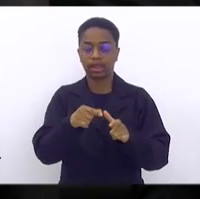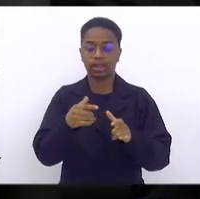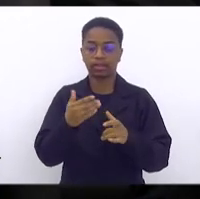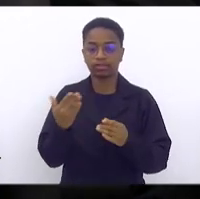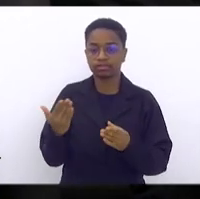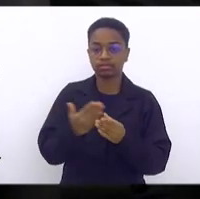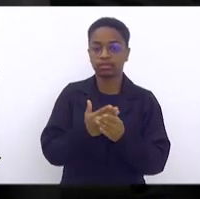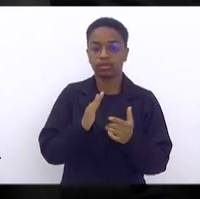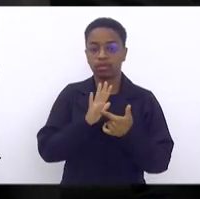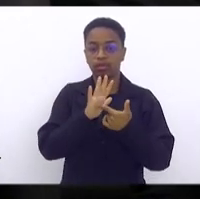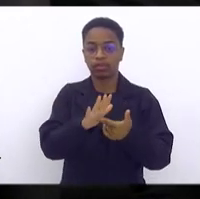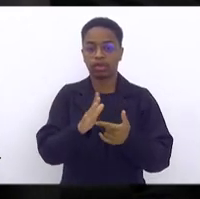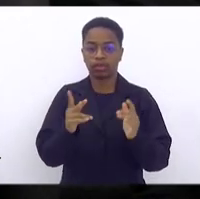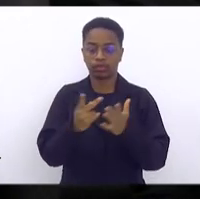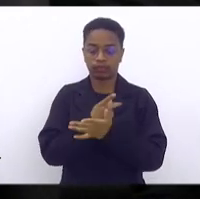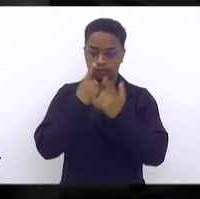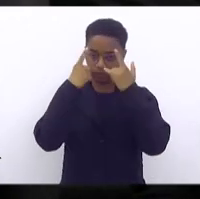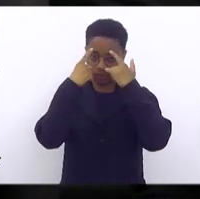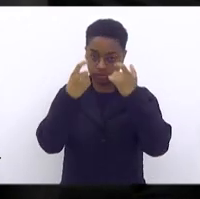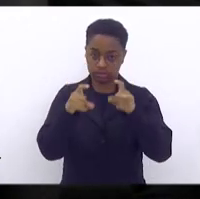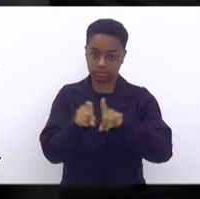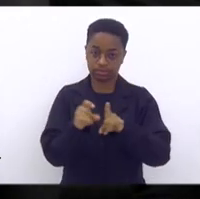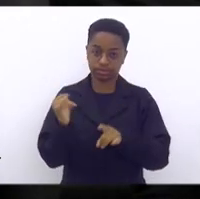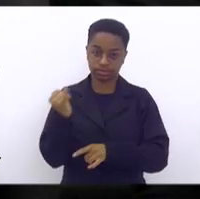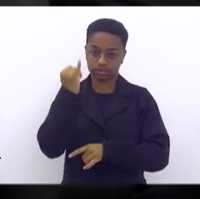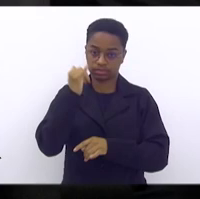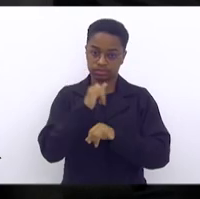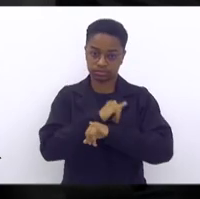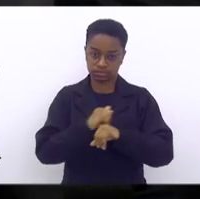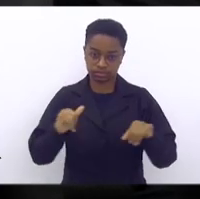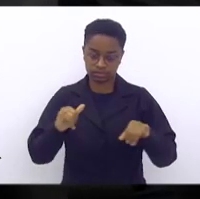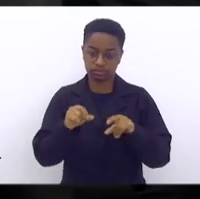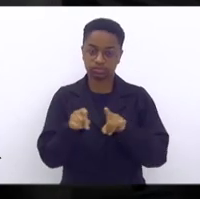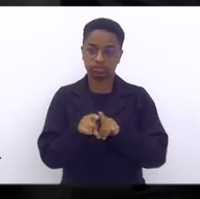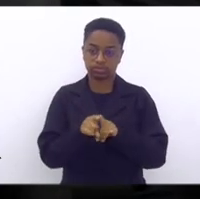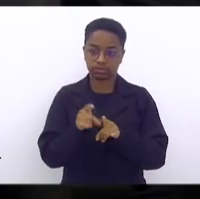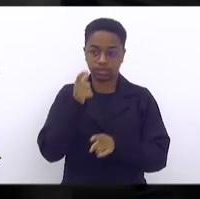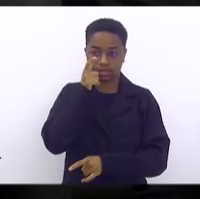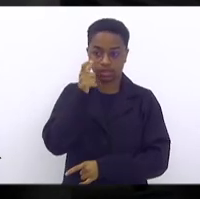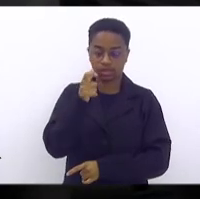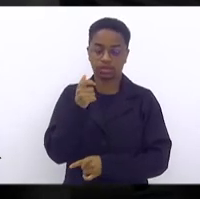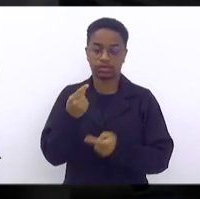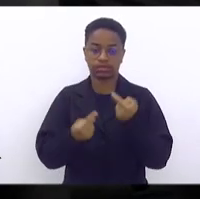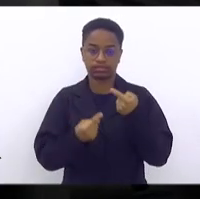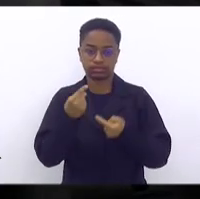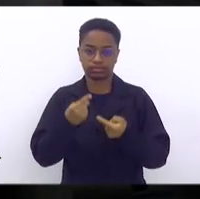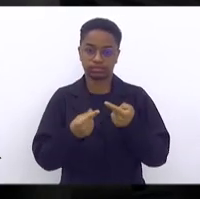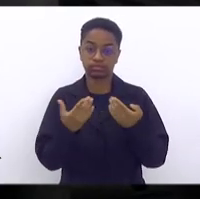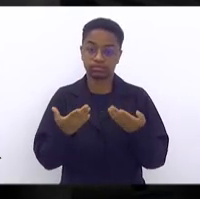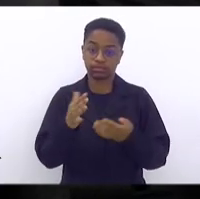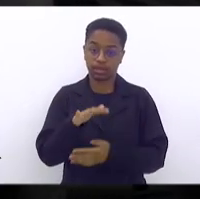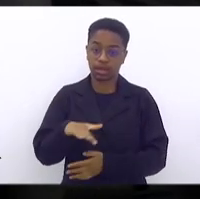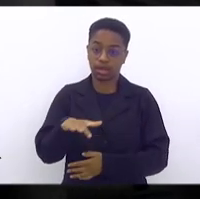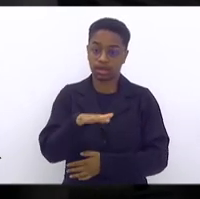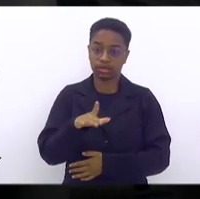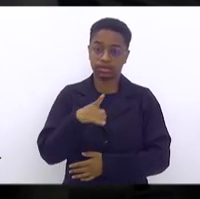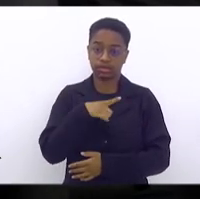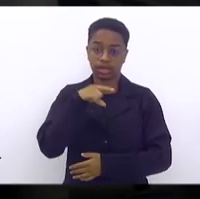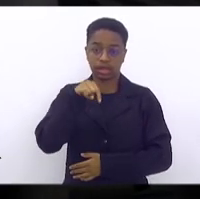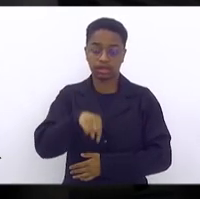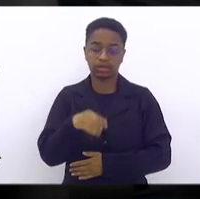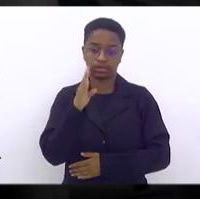importante também ressaltar. Então, esse ponto é interessante de falar. Então, esse é o cenário que a gente tem hoje no